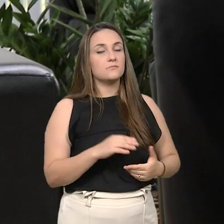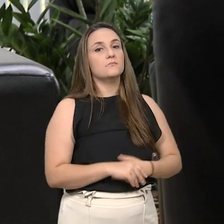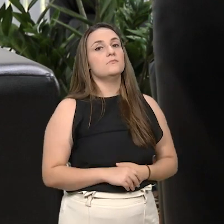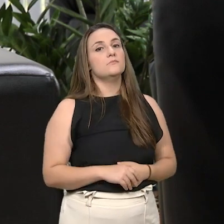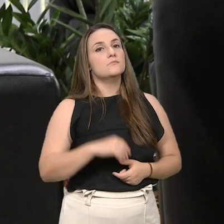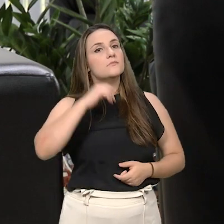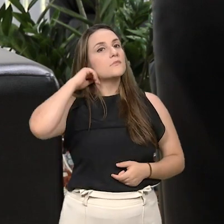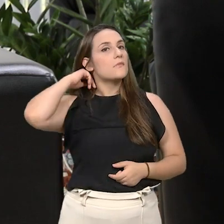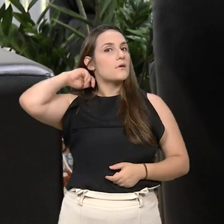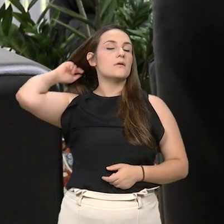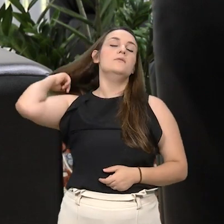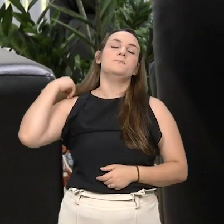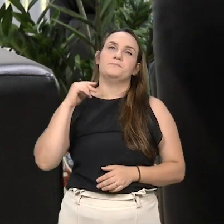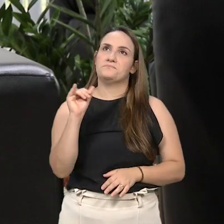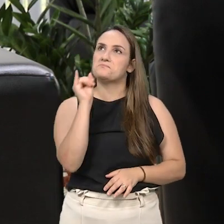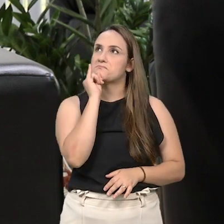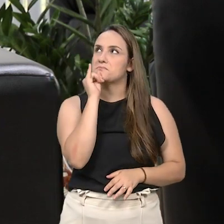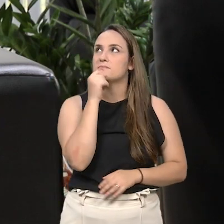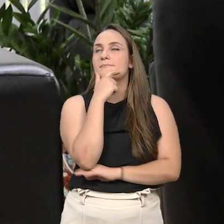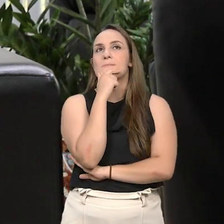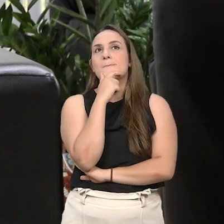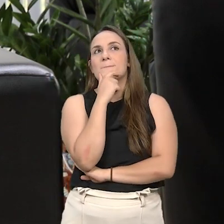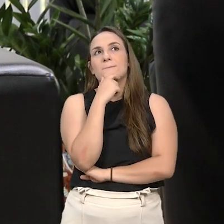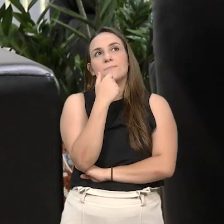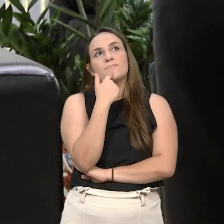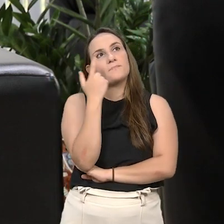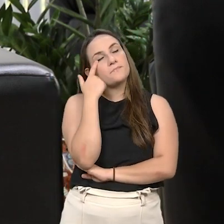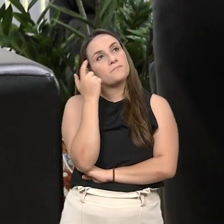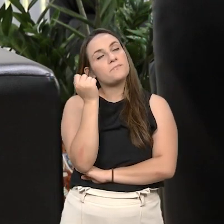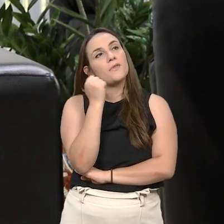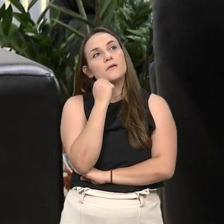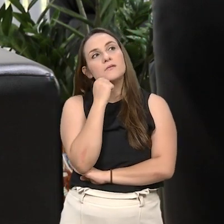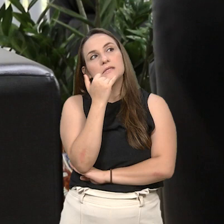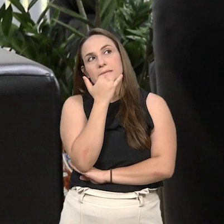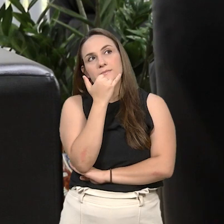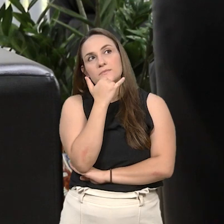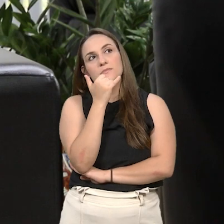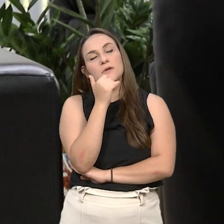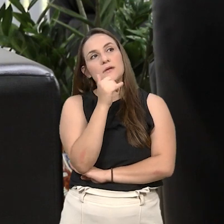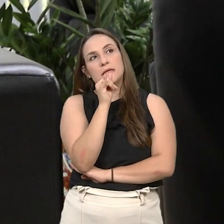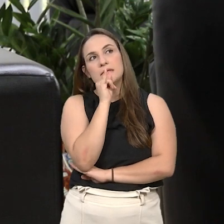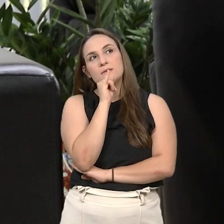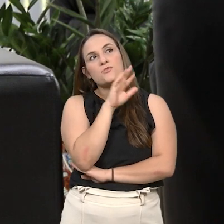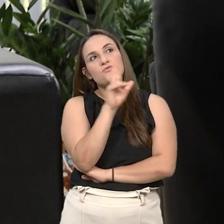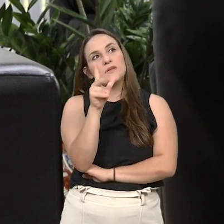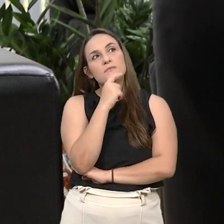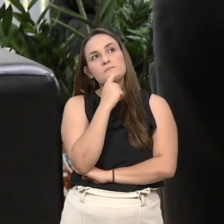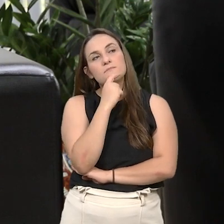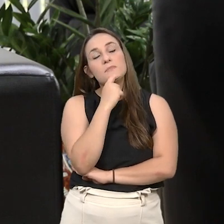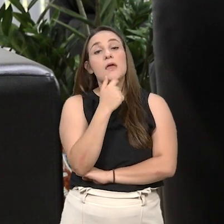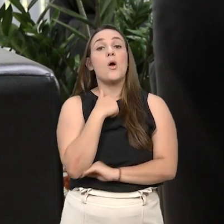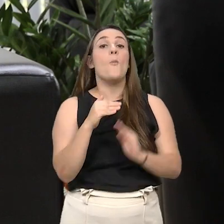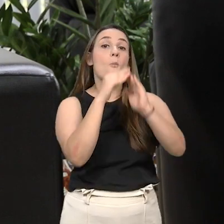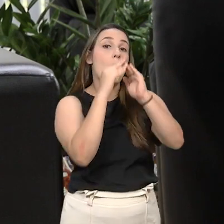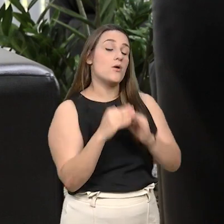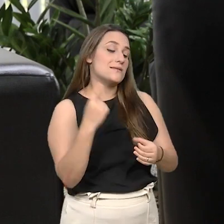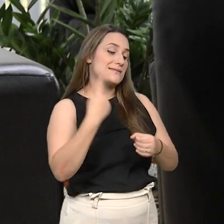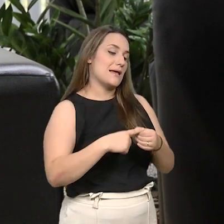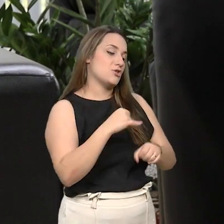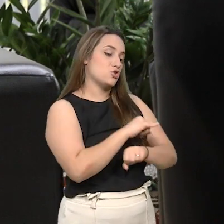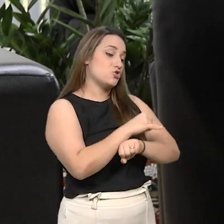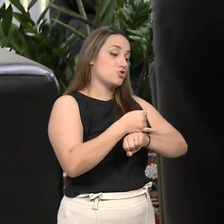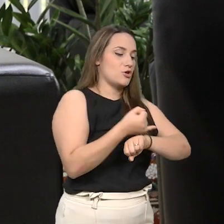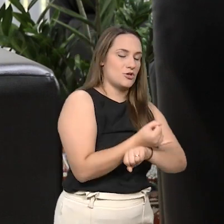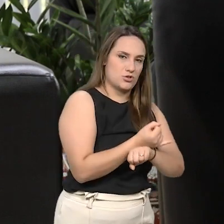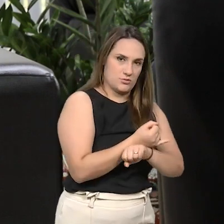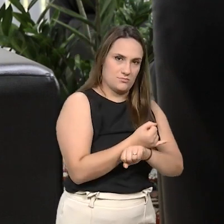necessitando saber se acontece isso com uma pessoa ou com outra pessoa. Vamos colocar de um outro formato. Se eu estou morando na cidade de